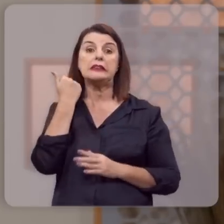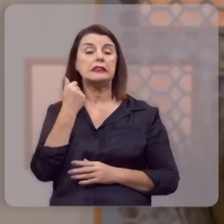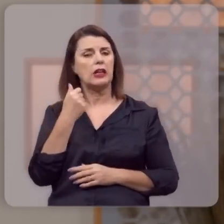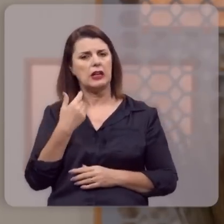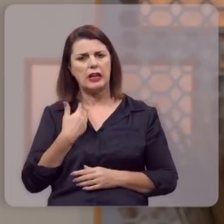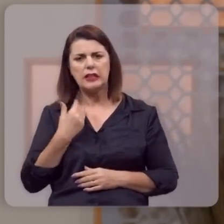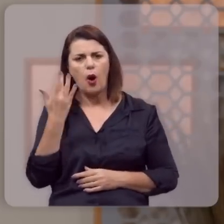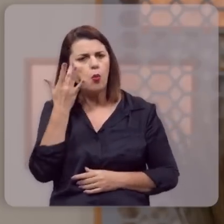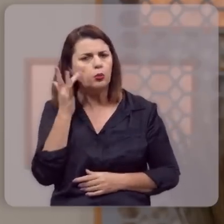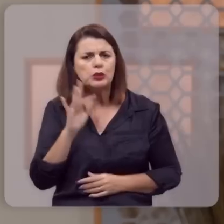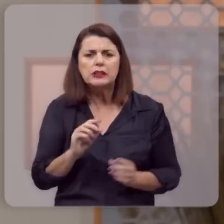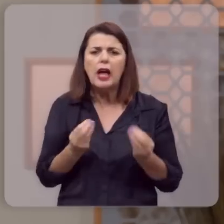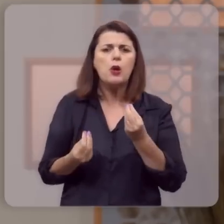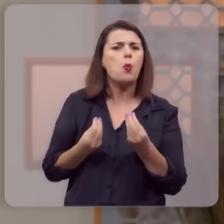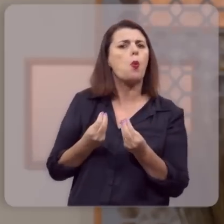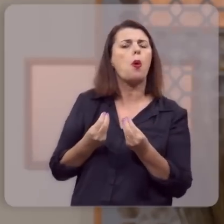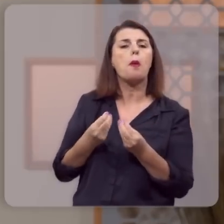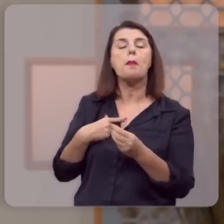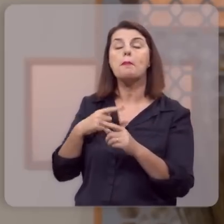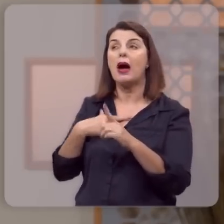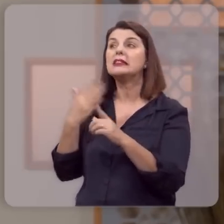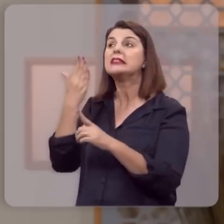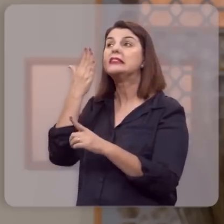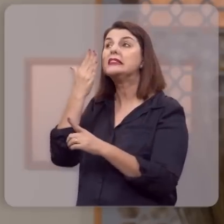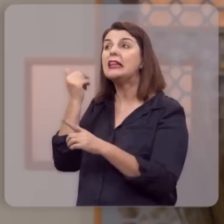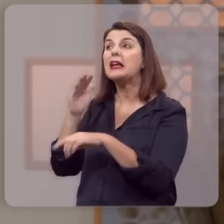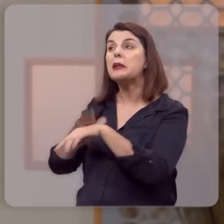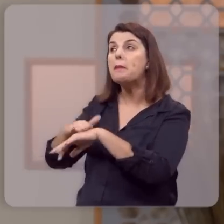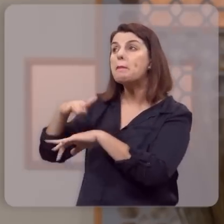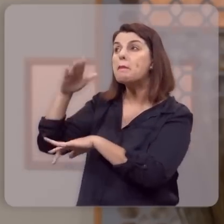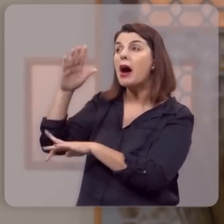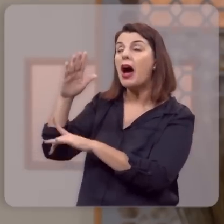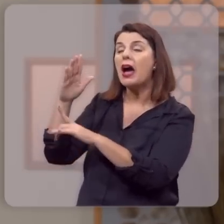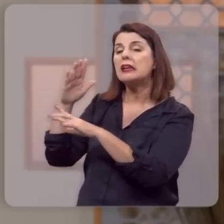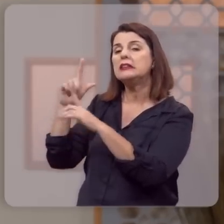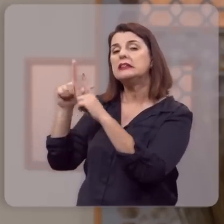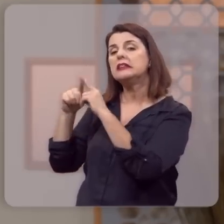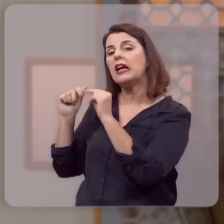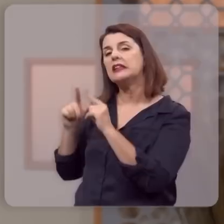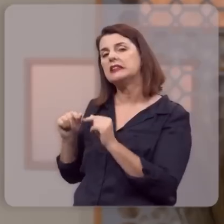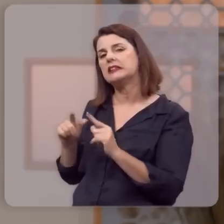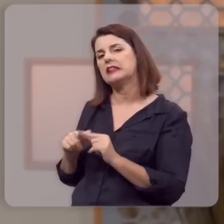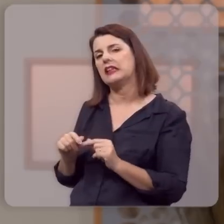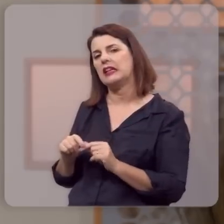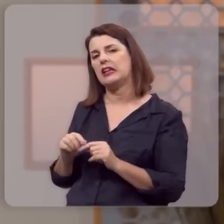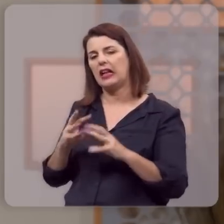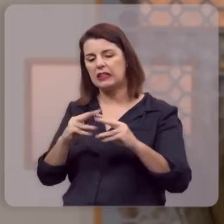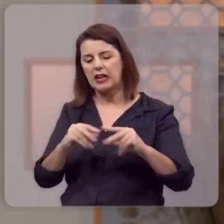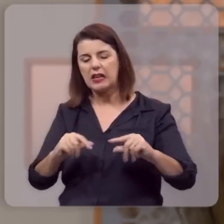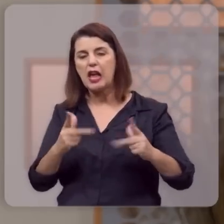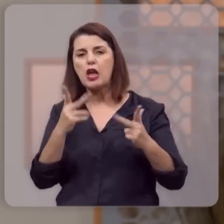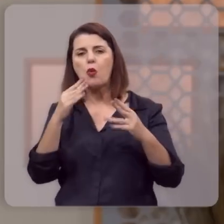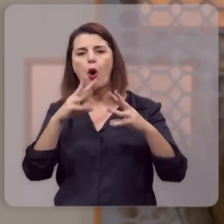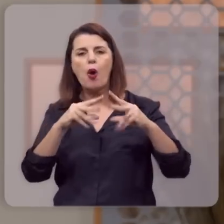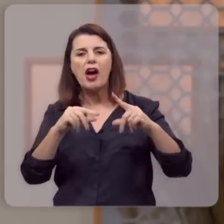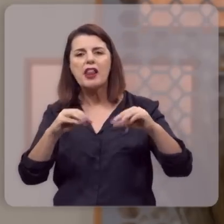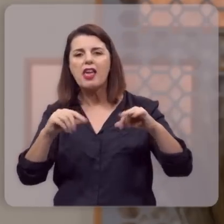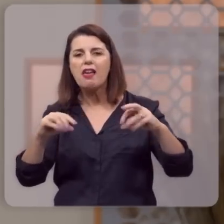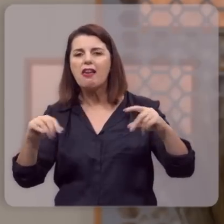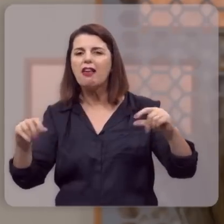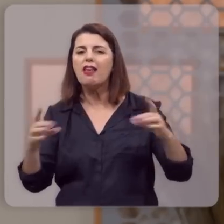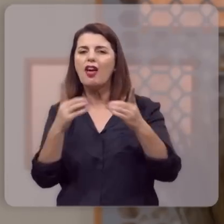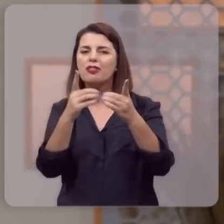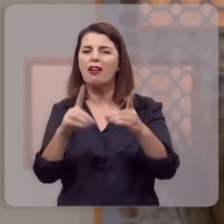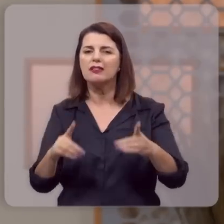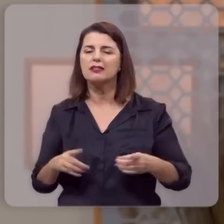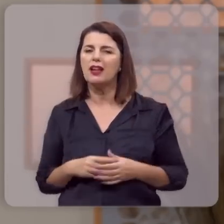grãos de areia de todas as praias e desertos do nosso planeta. Ele não apenas criou todas elas, ele batizou cada uma delas pelo nome, e por